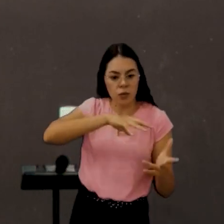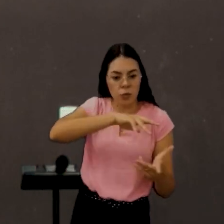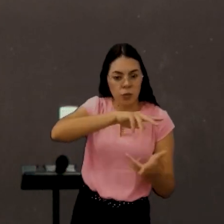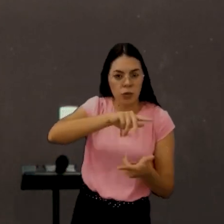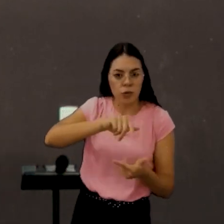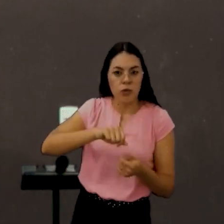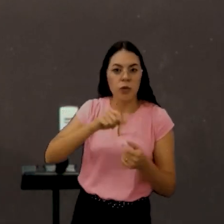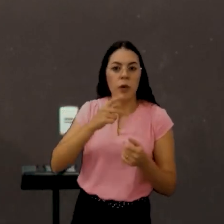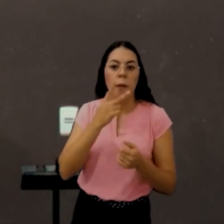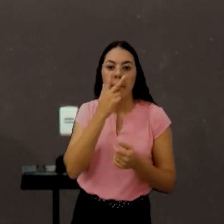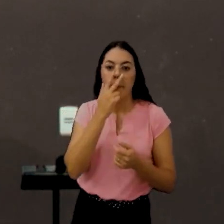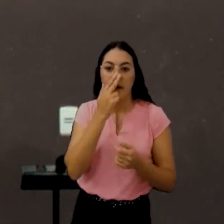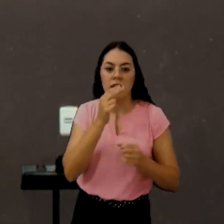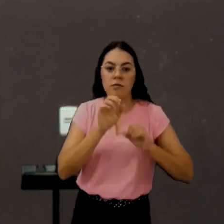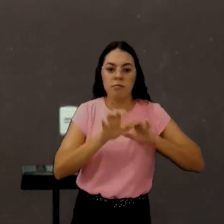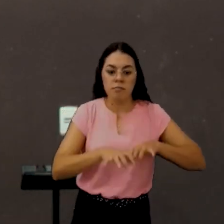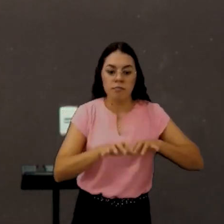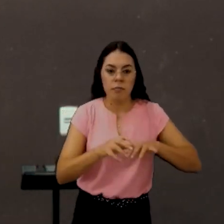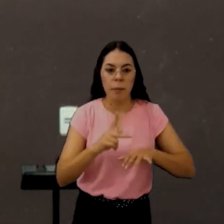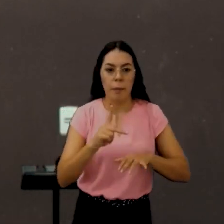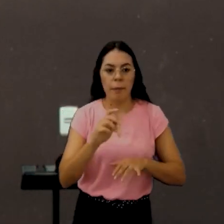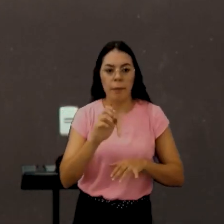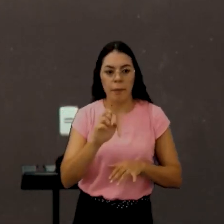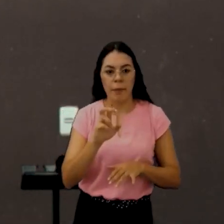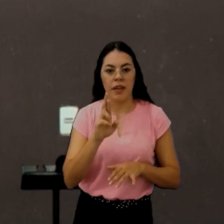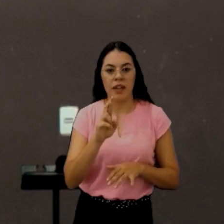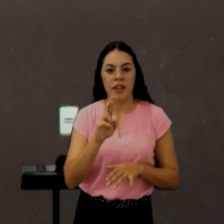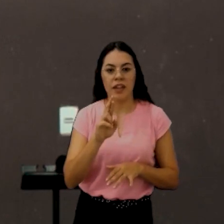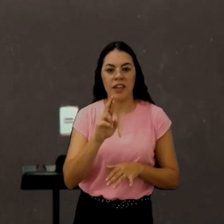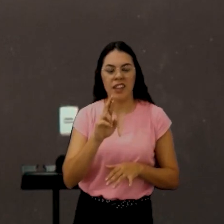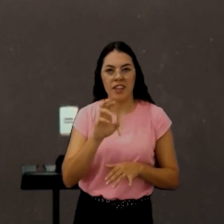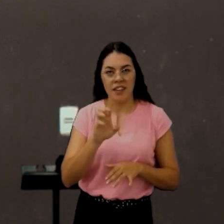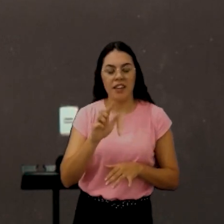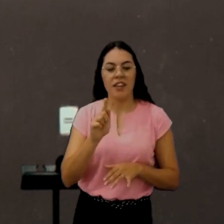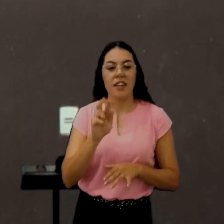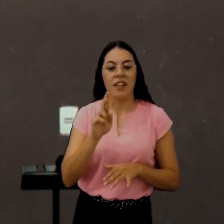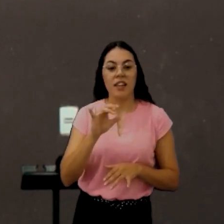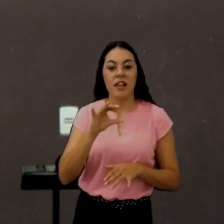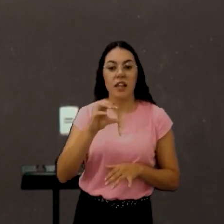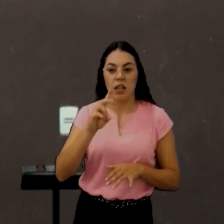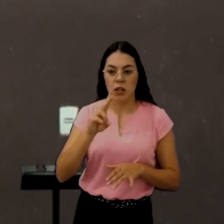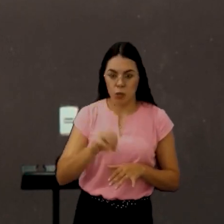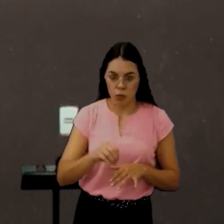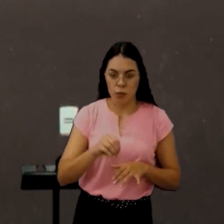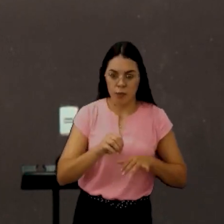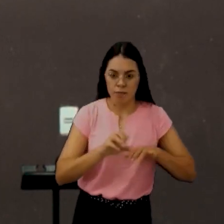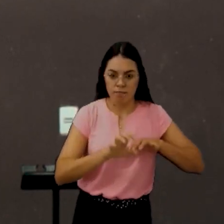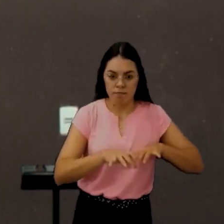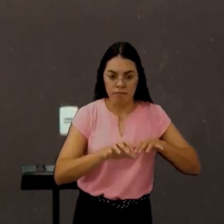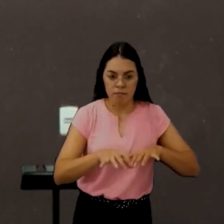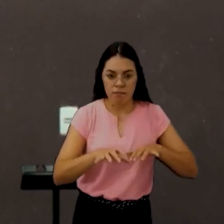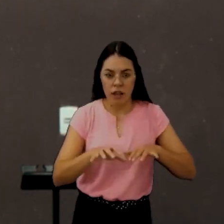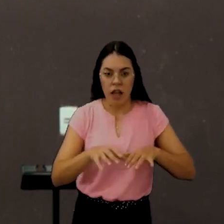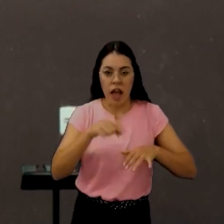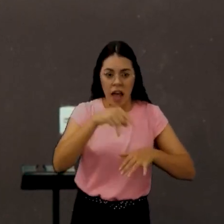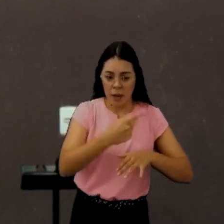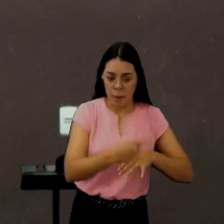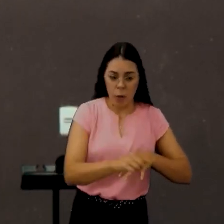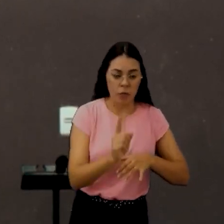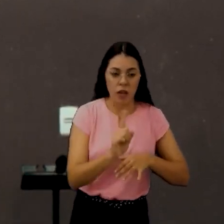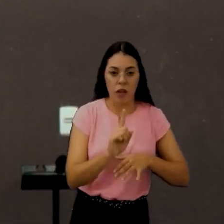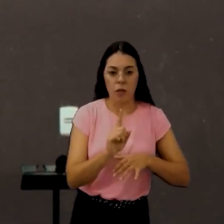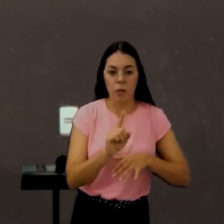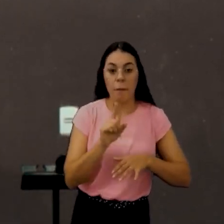de peregrinação. E a nossa peregrinação deve produzir em nós um desejo de chegar à nossa